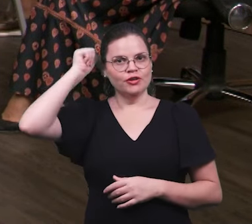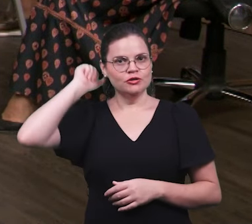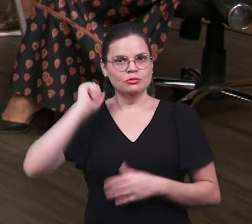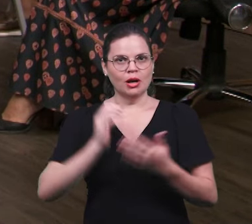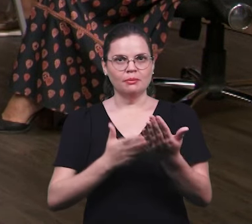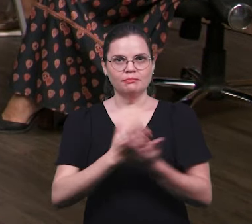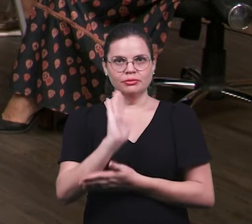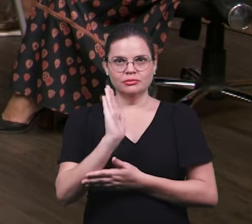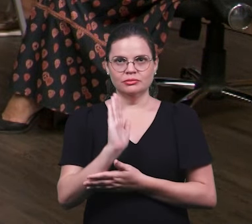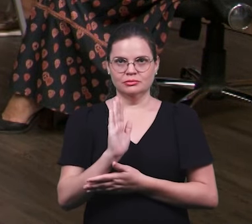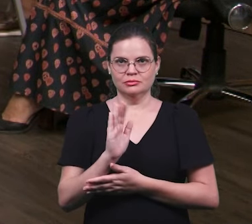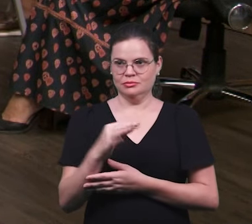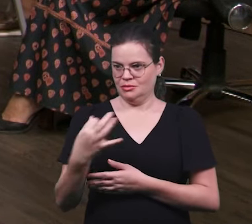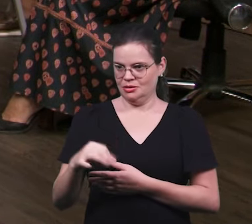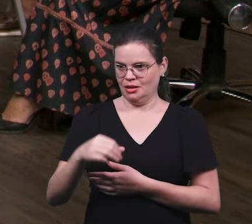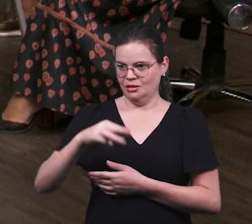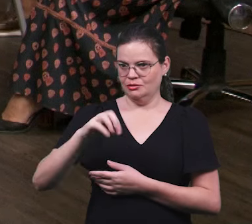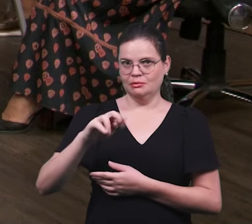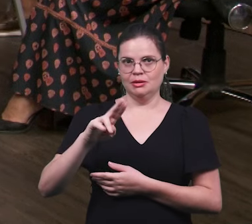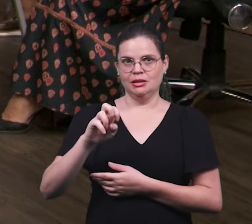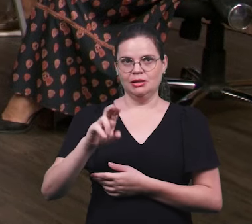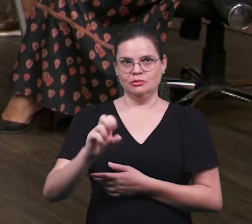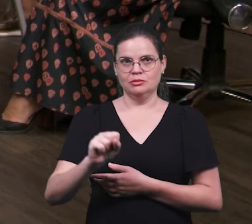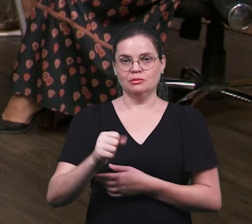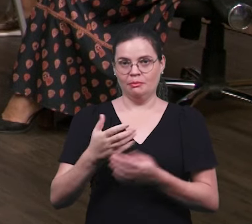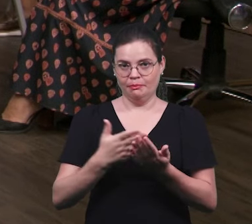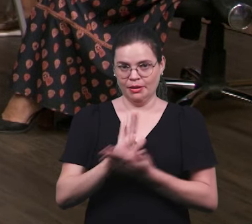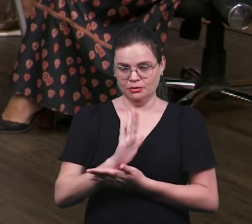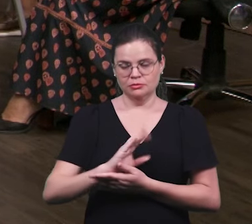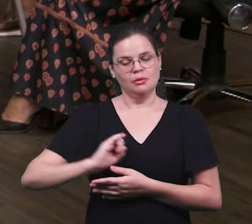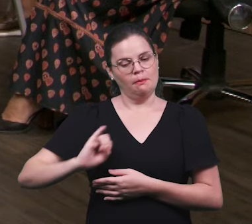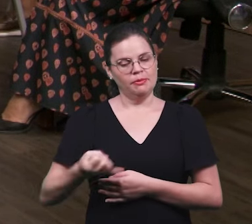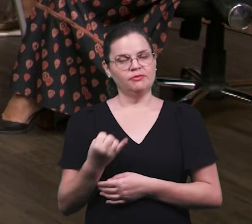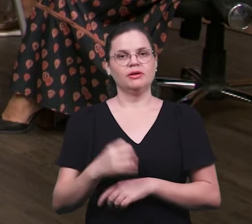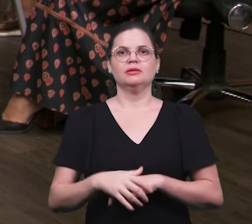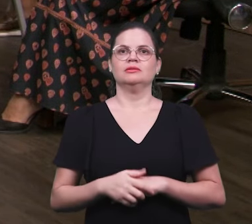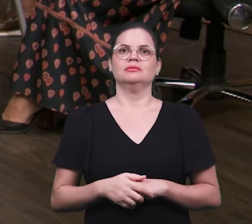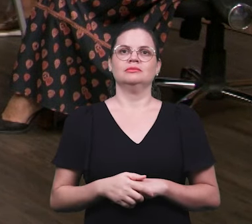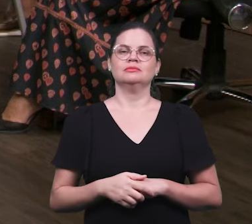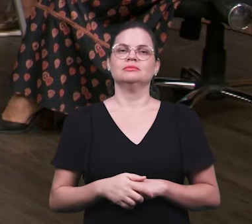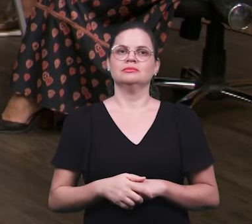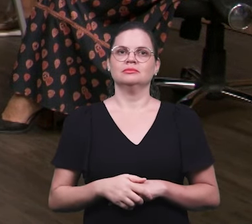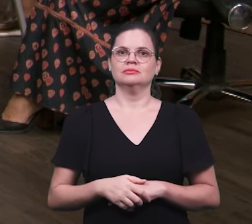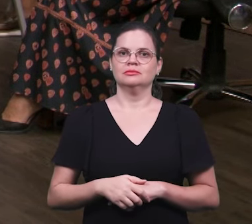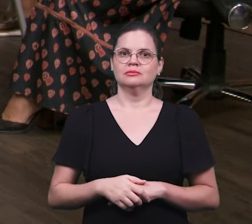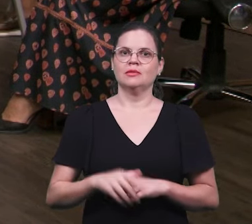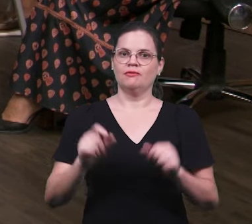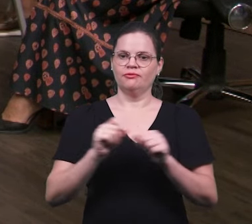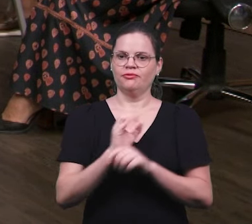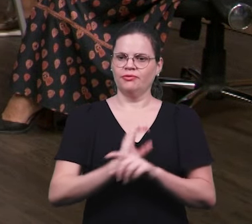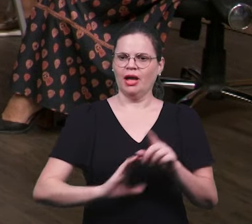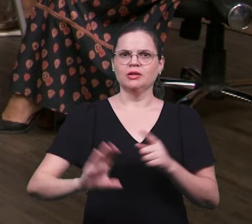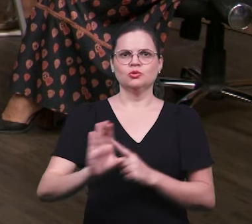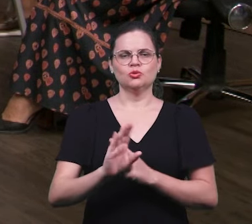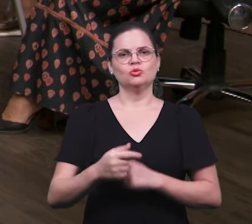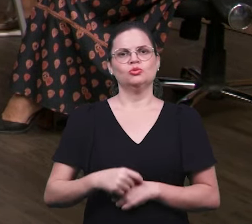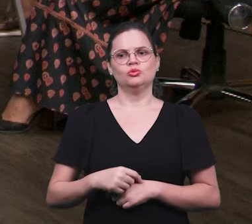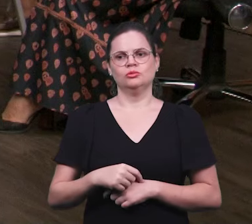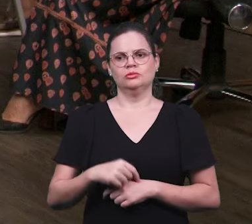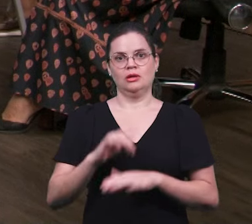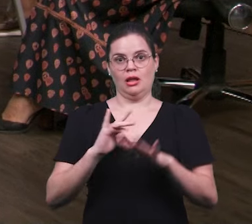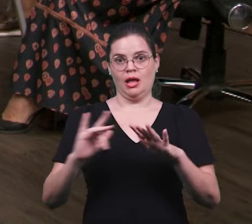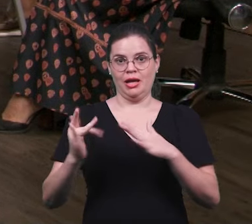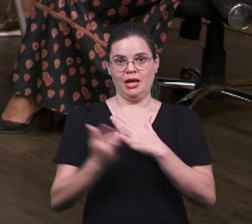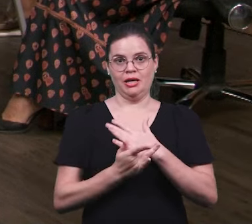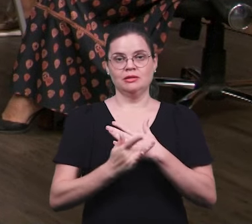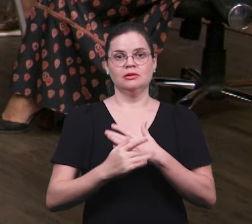não é isso, Mateus? Passou no vestibular? Então aproveita, faz um culto, vai na rede